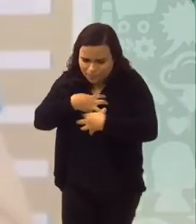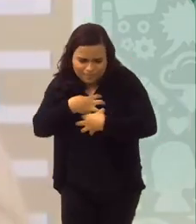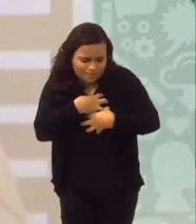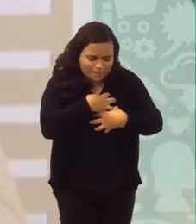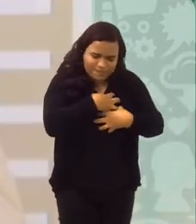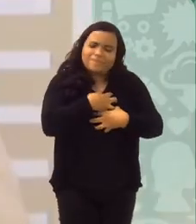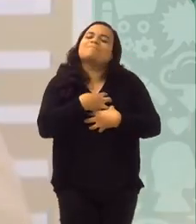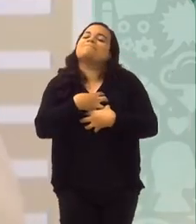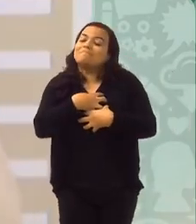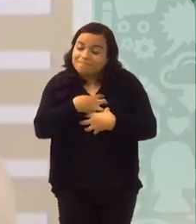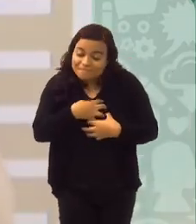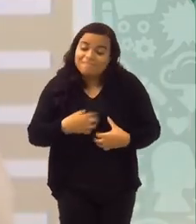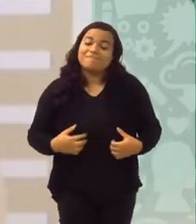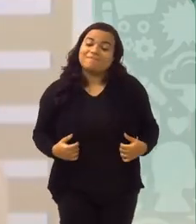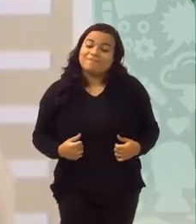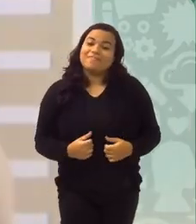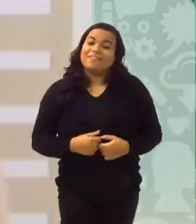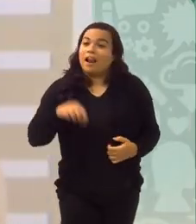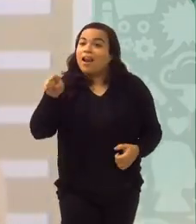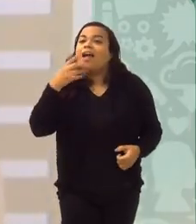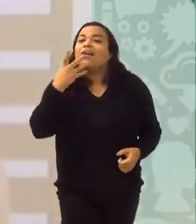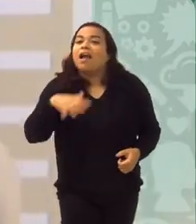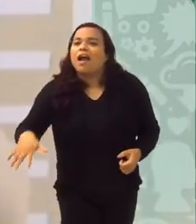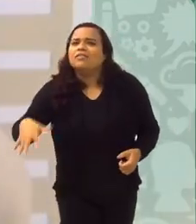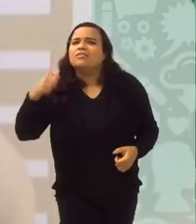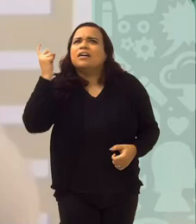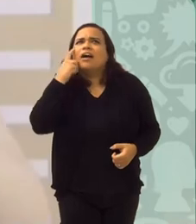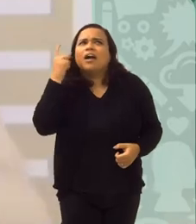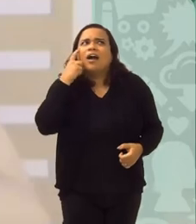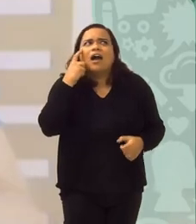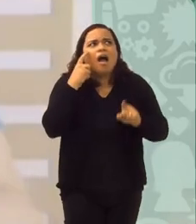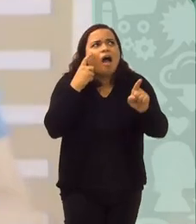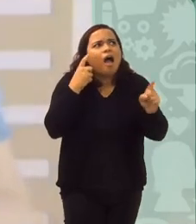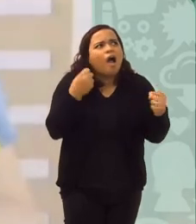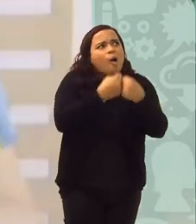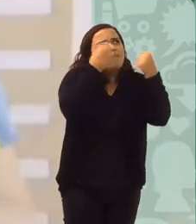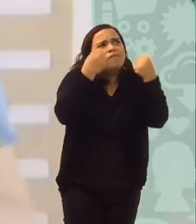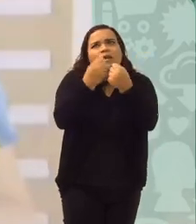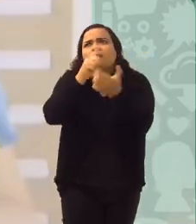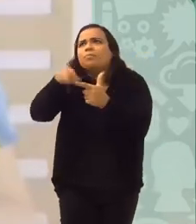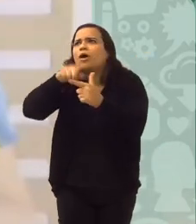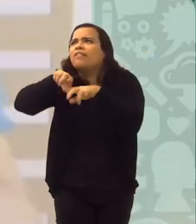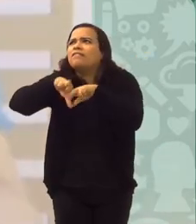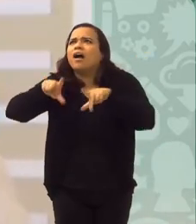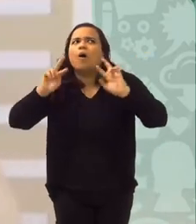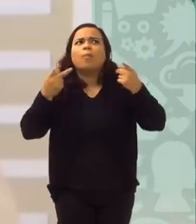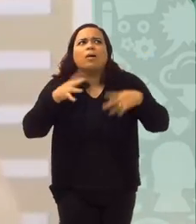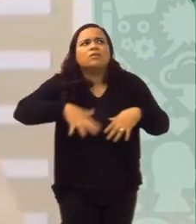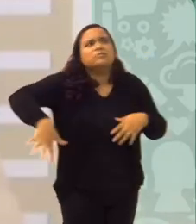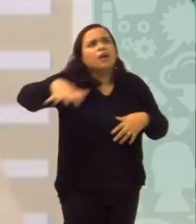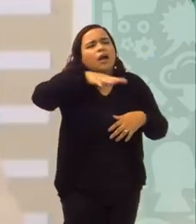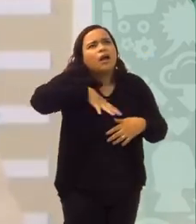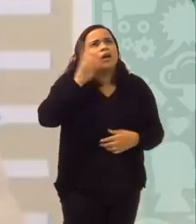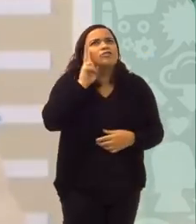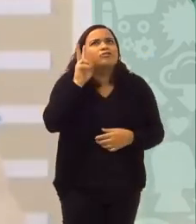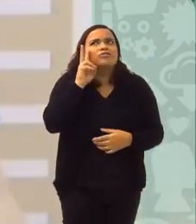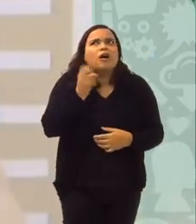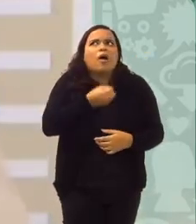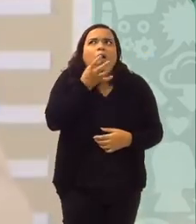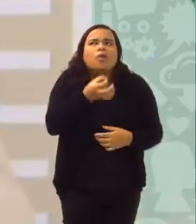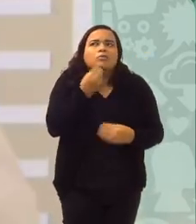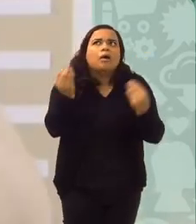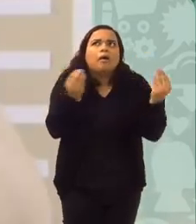humanizar. Quando a gente faz com que a criança entenda os conflitos da humanidade através das